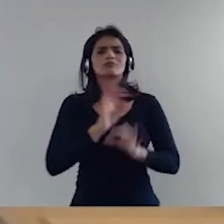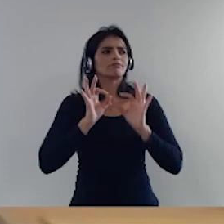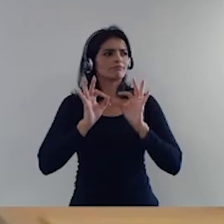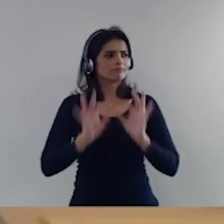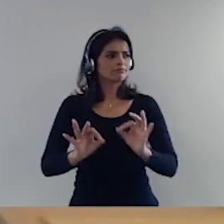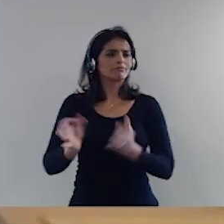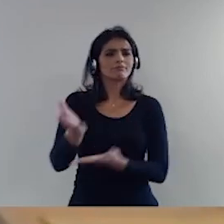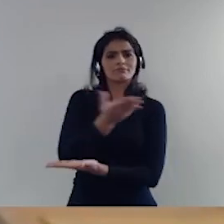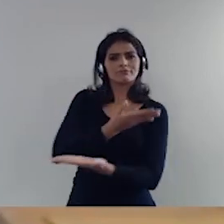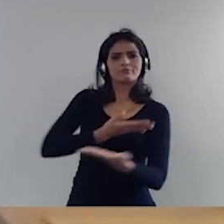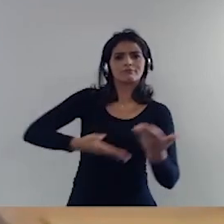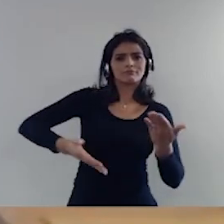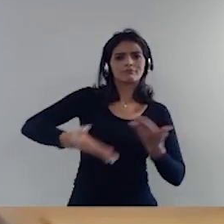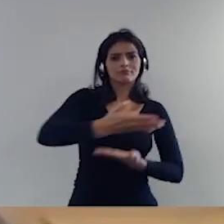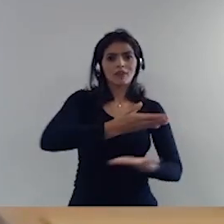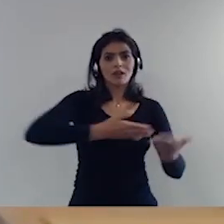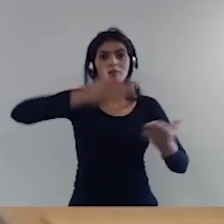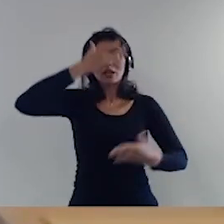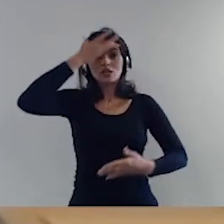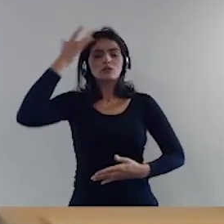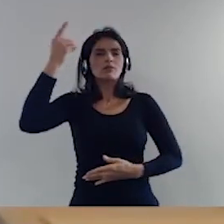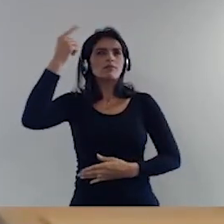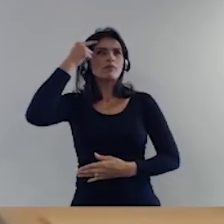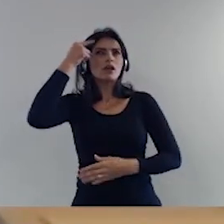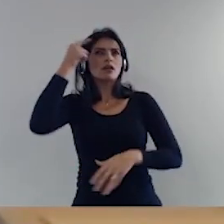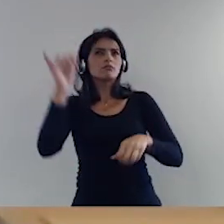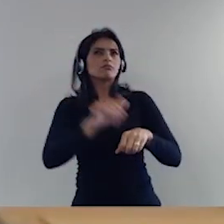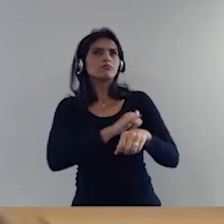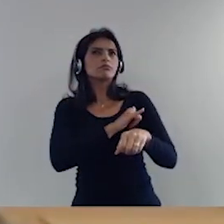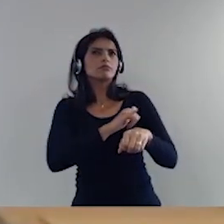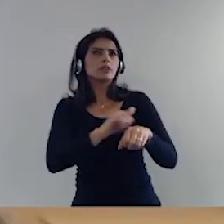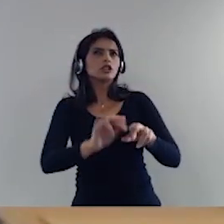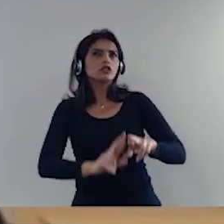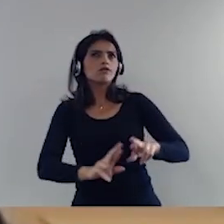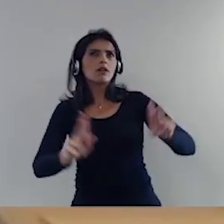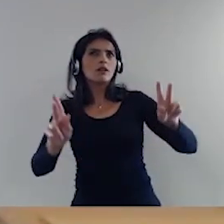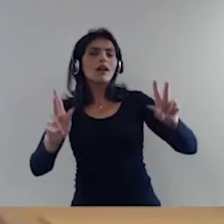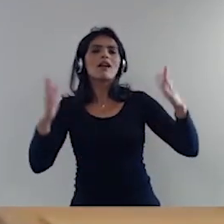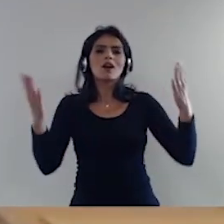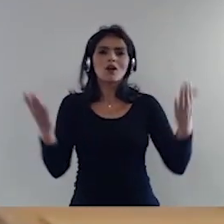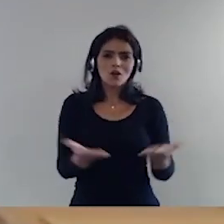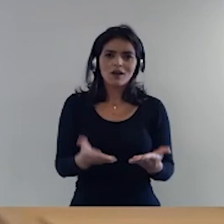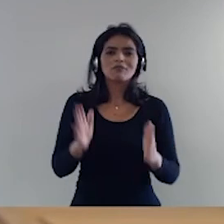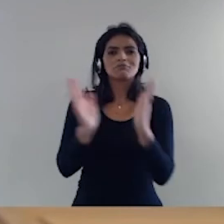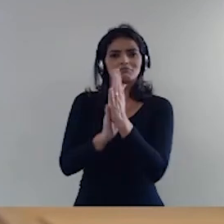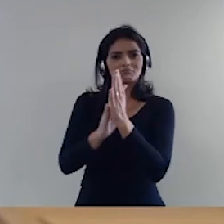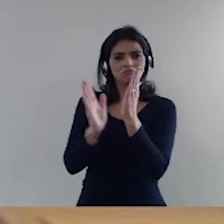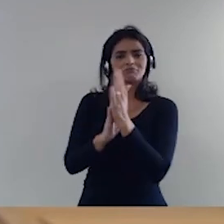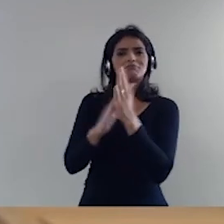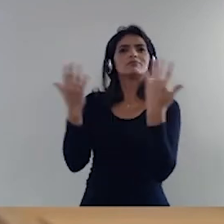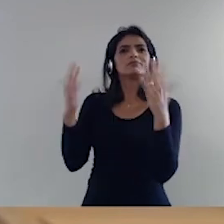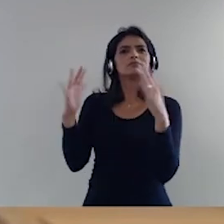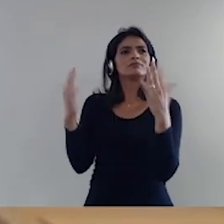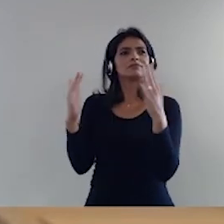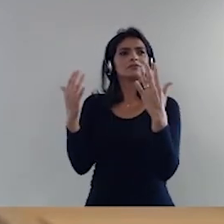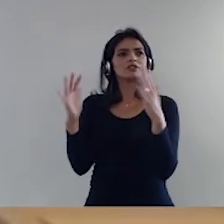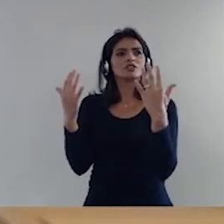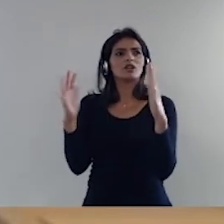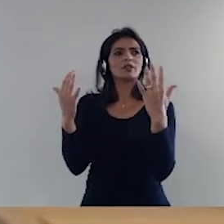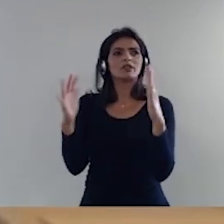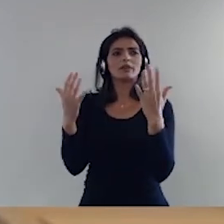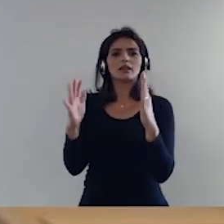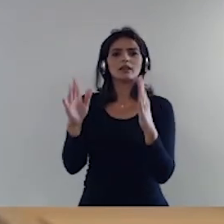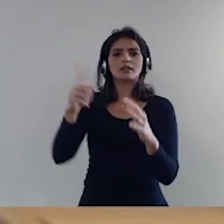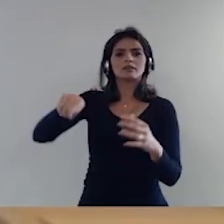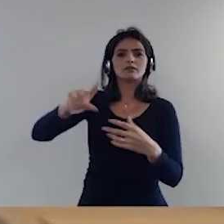que pensam ou pensavam originariamente de maneira diferente. E aqui eu faço um elogio muito sincero e verdadeiro ao